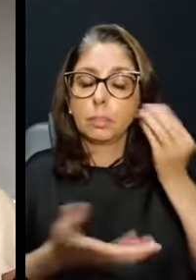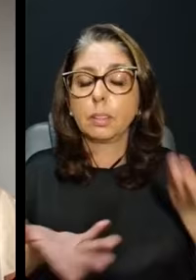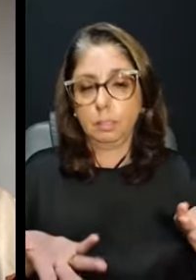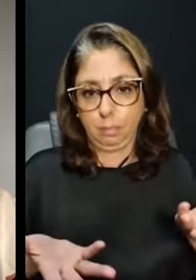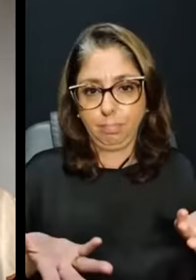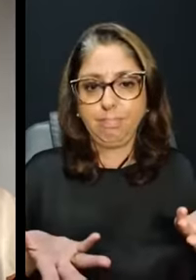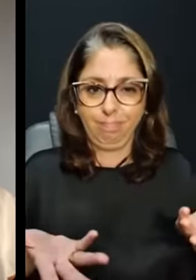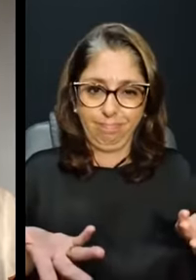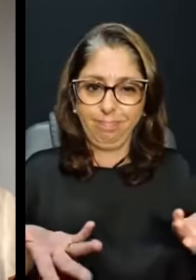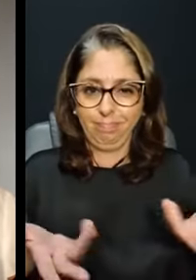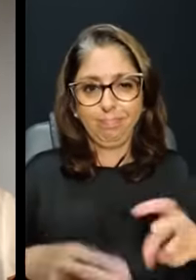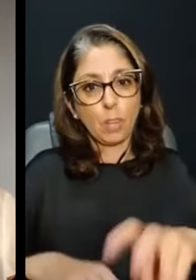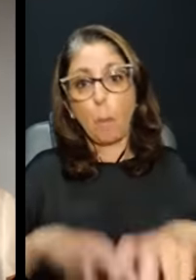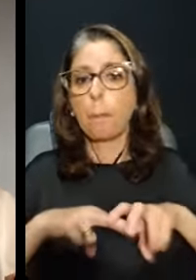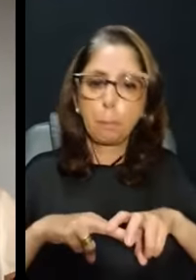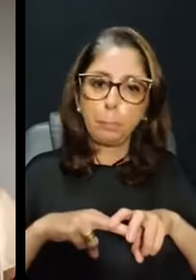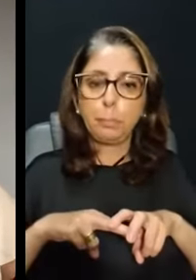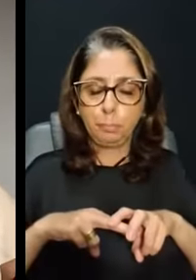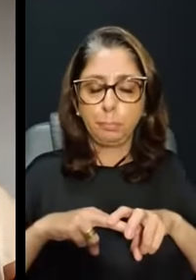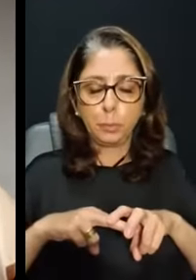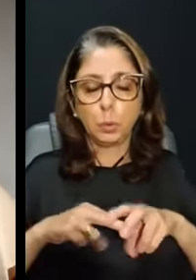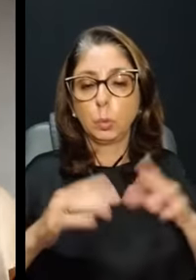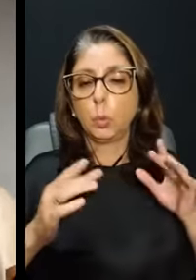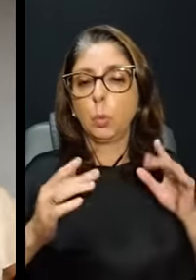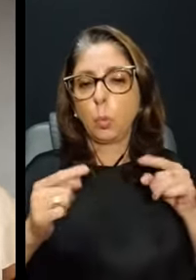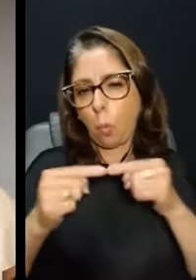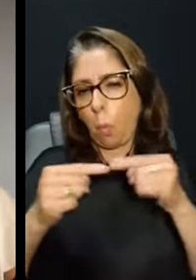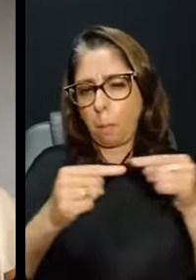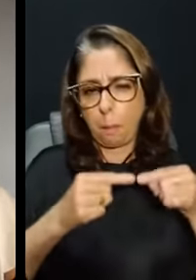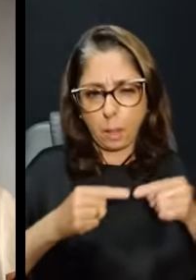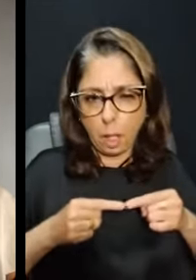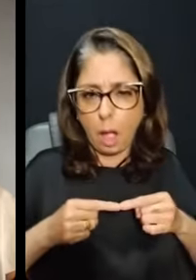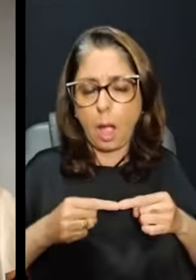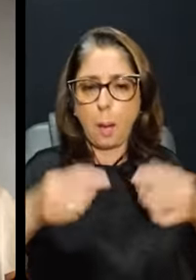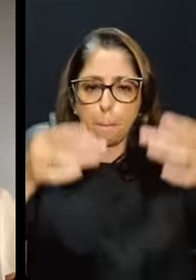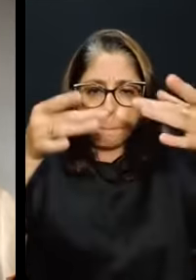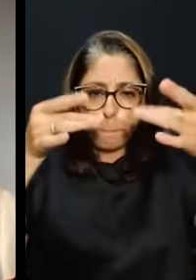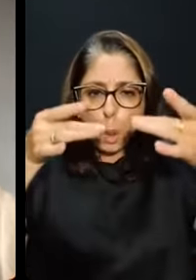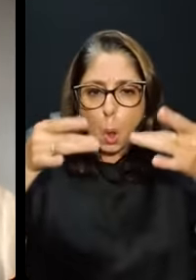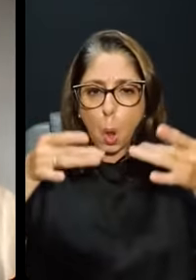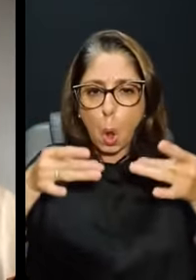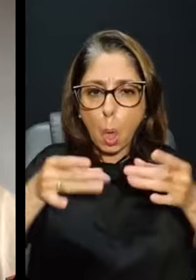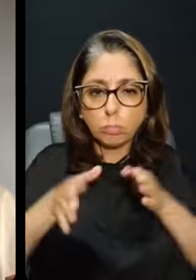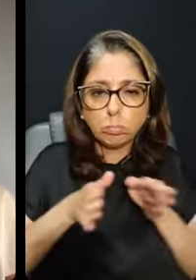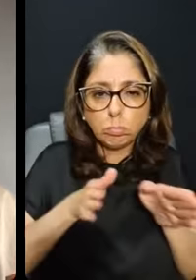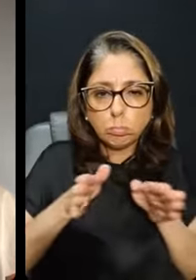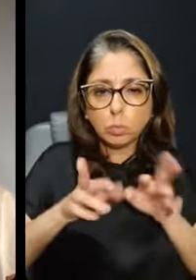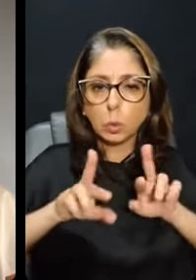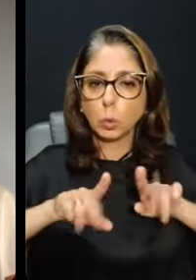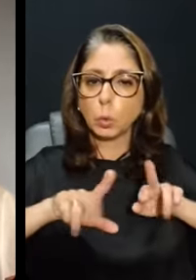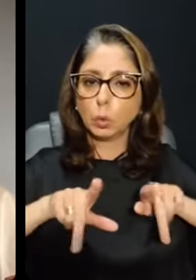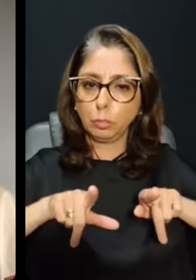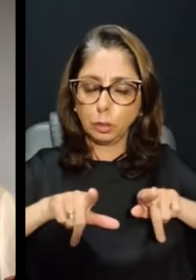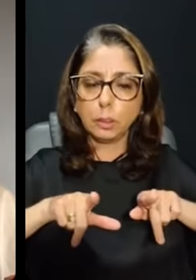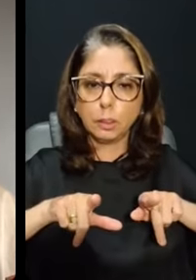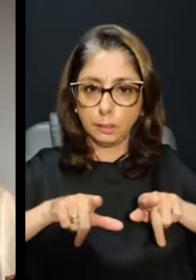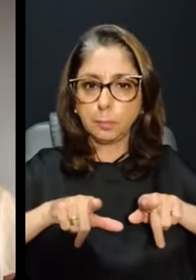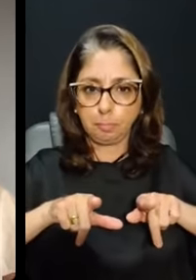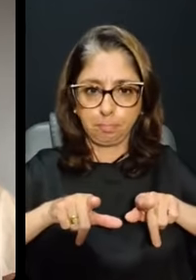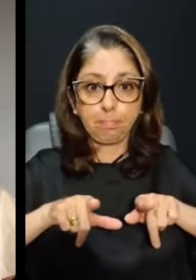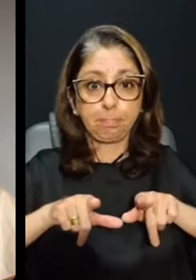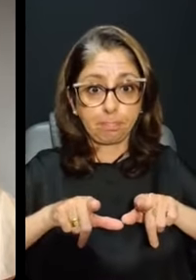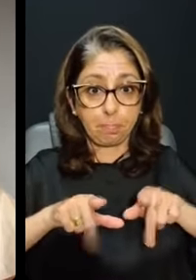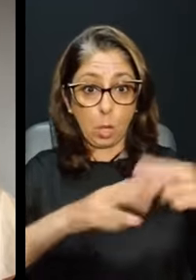esse conteúdo entre os diferentes tipos de acessibilidade e trazer isso como responsabilidade, isso é realmente